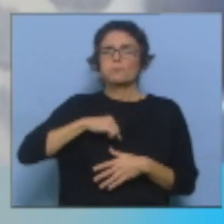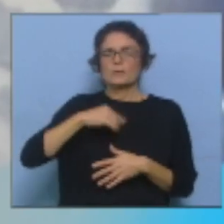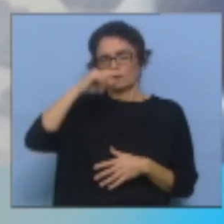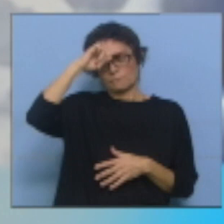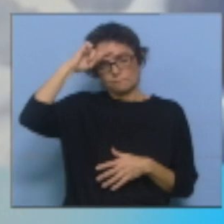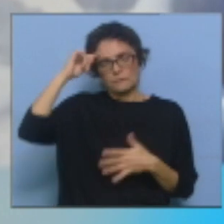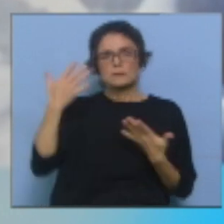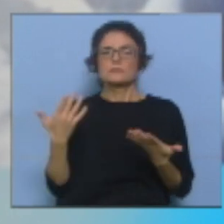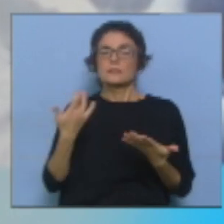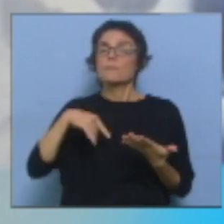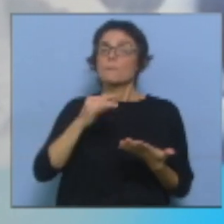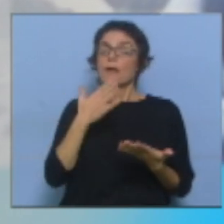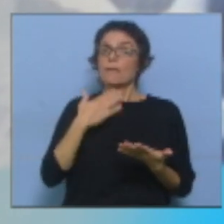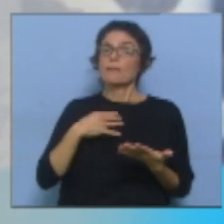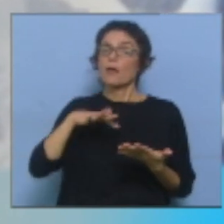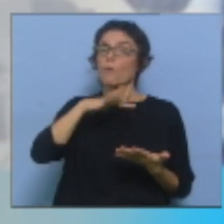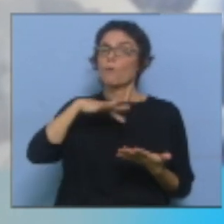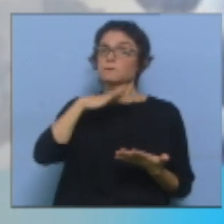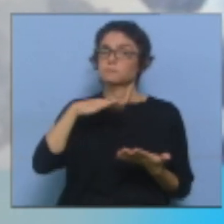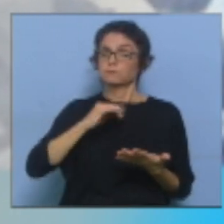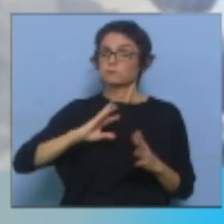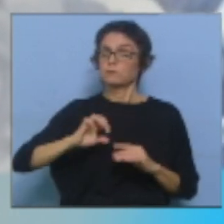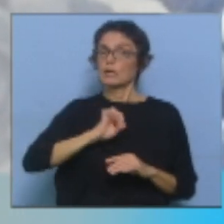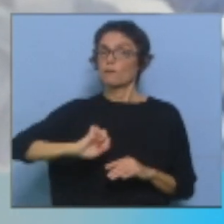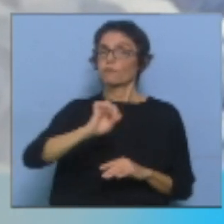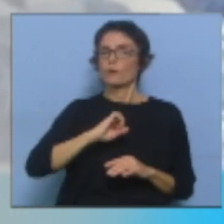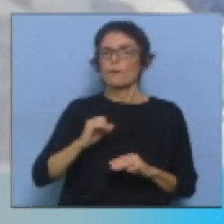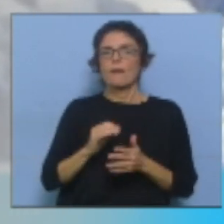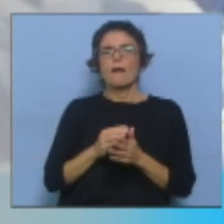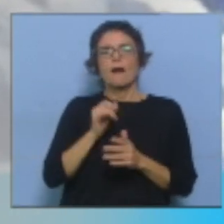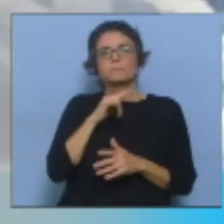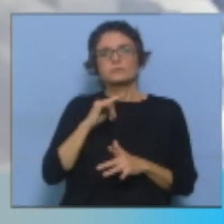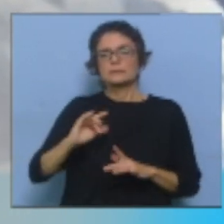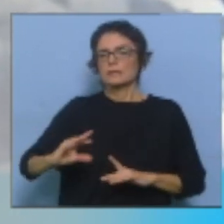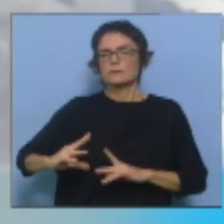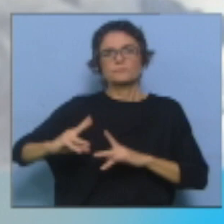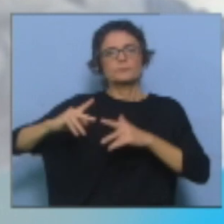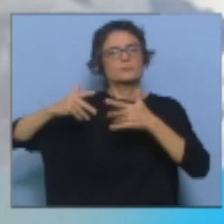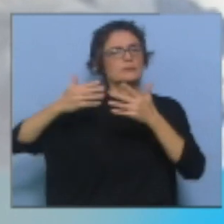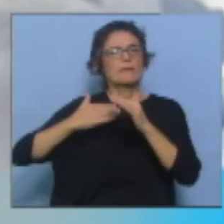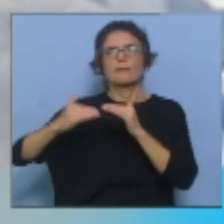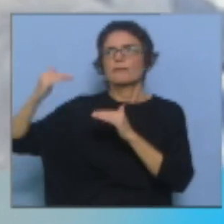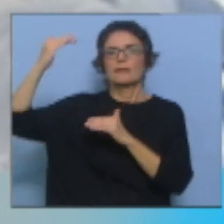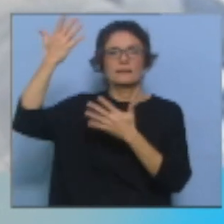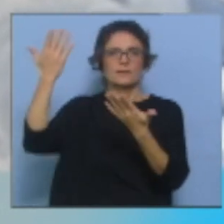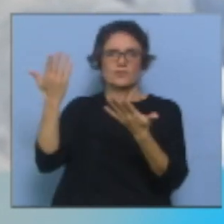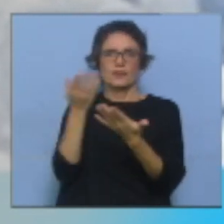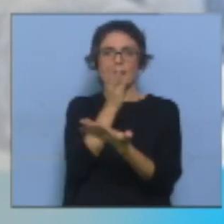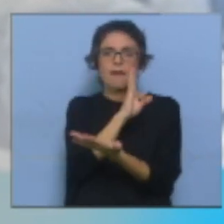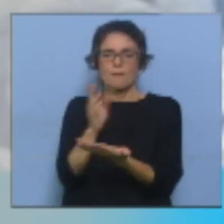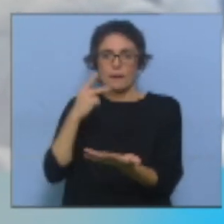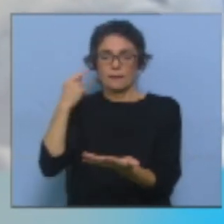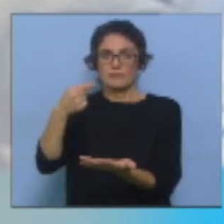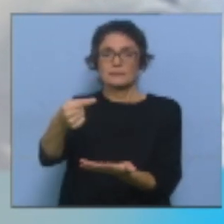crescimento como família cristã, não é? E de pôr um bocadinho em prática na nossa vida mesmo aquilo que nós ouvimos e falamos, e há